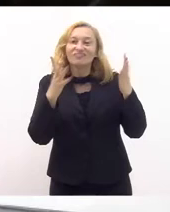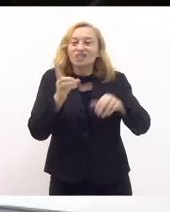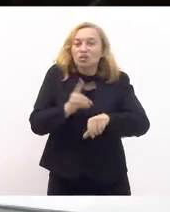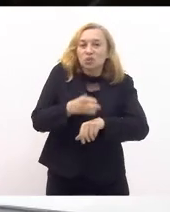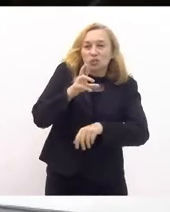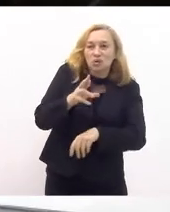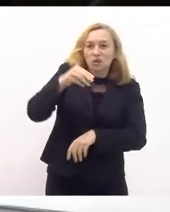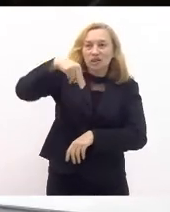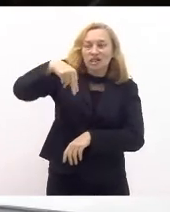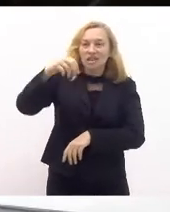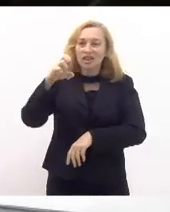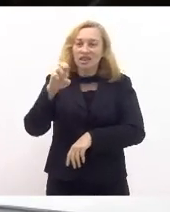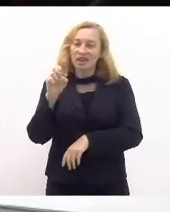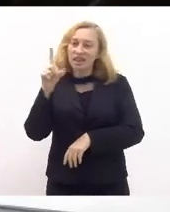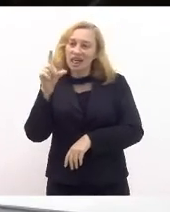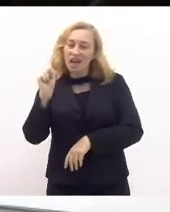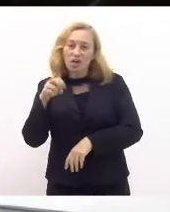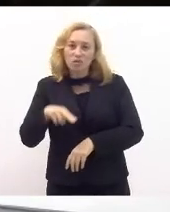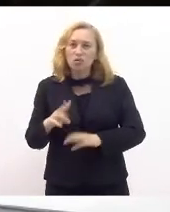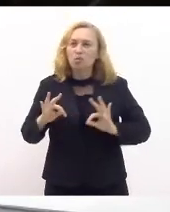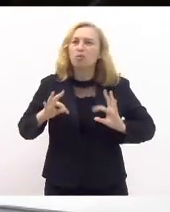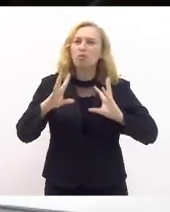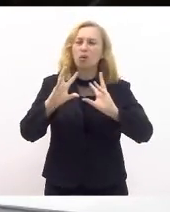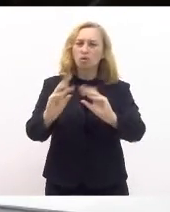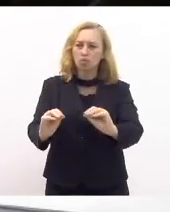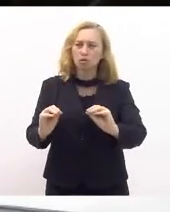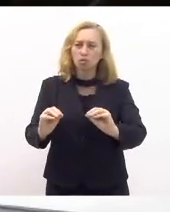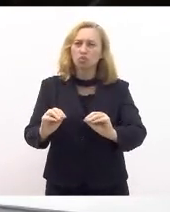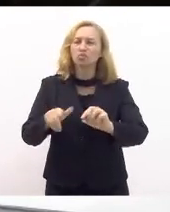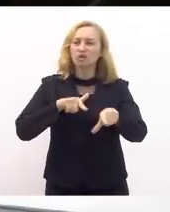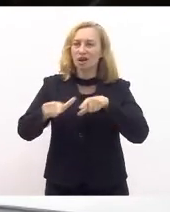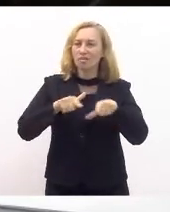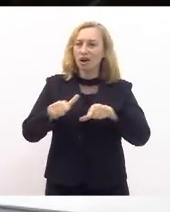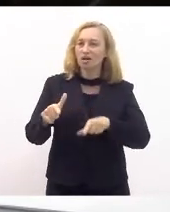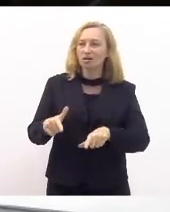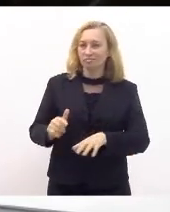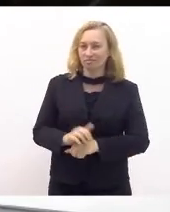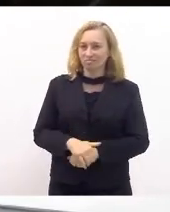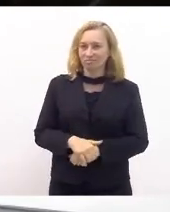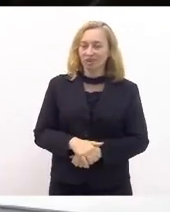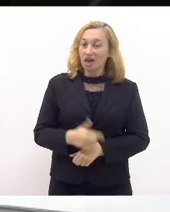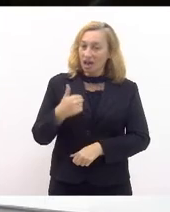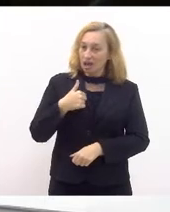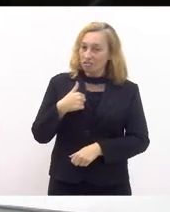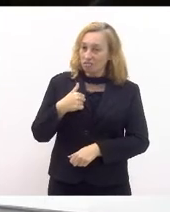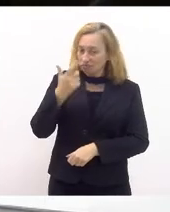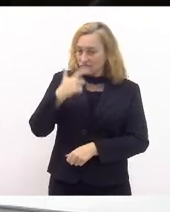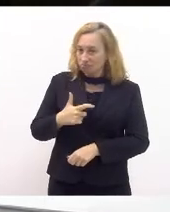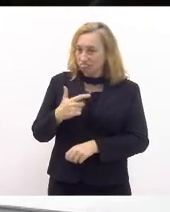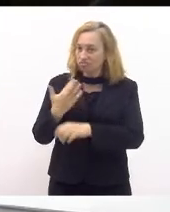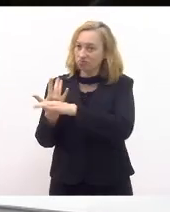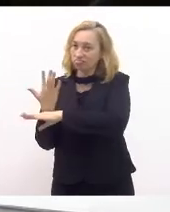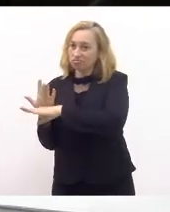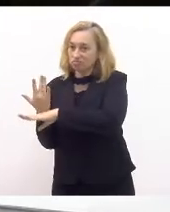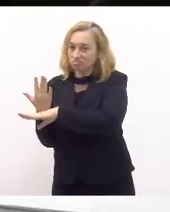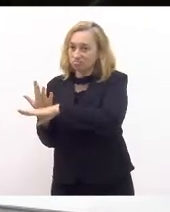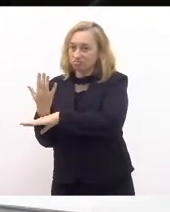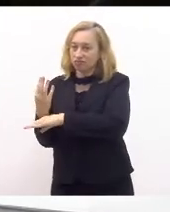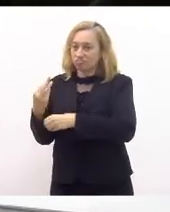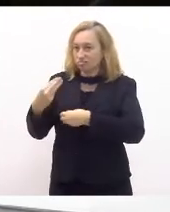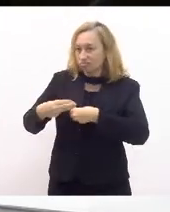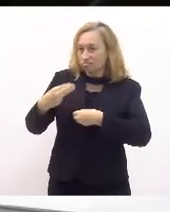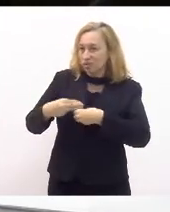Nelson por todas as medidas assertivas. Lá de Duque de Caxias, eu mando aqui, trago um